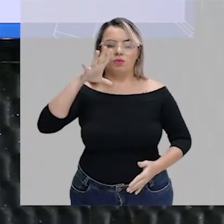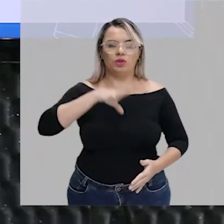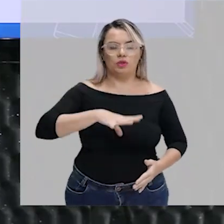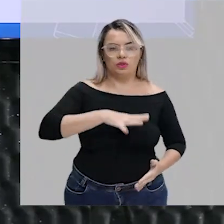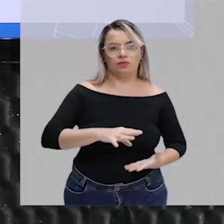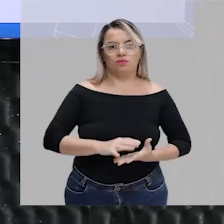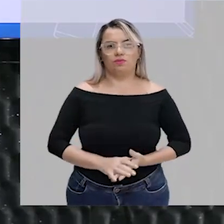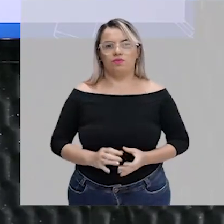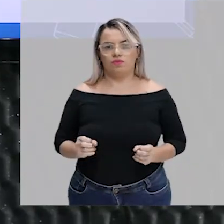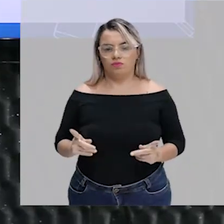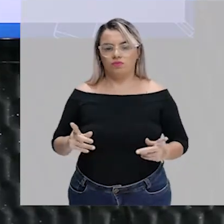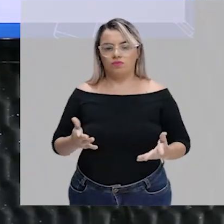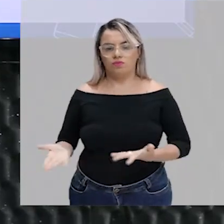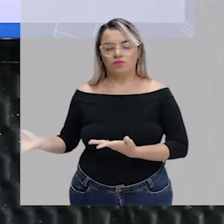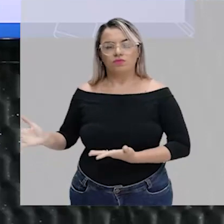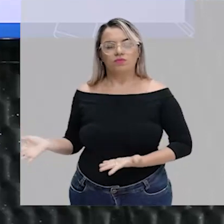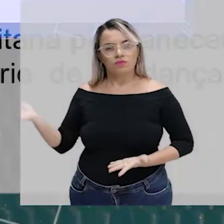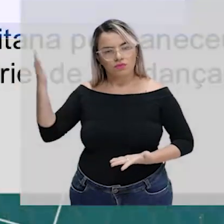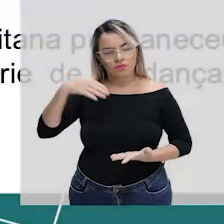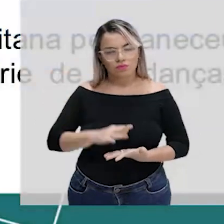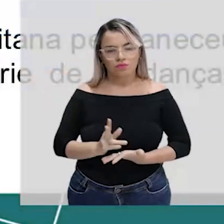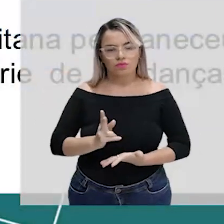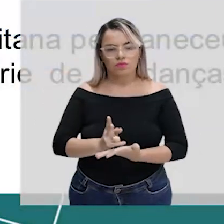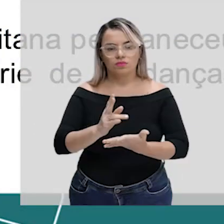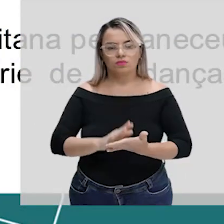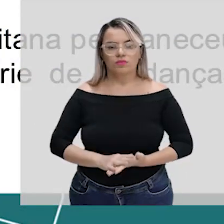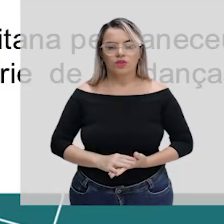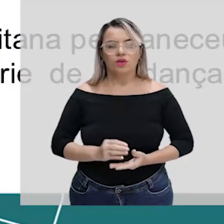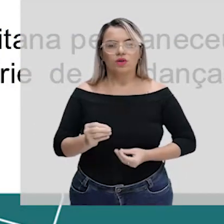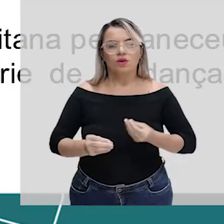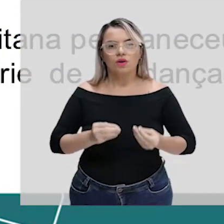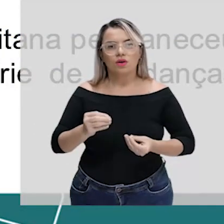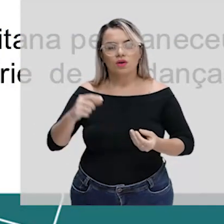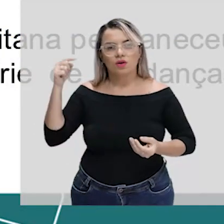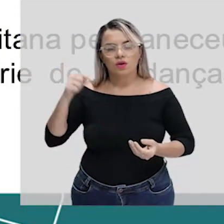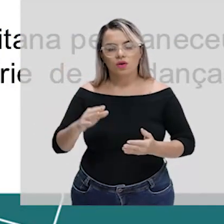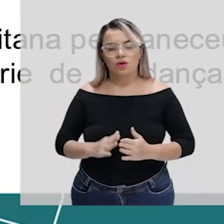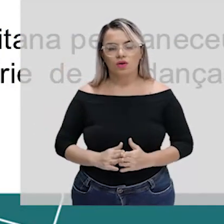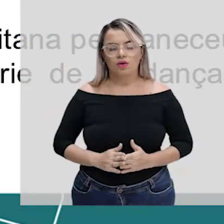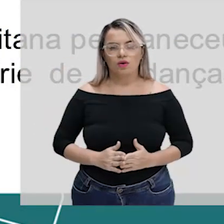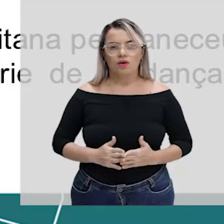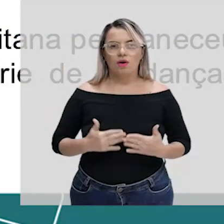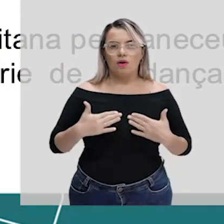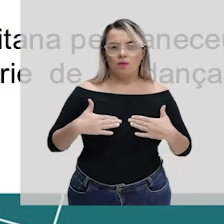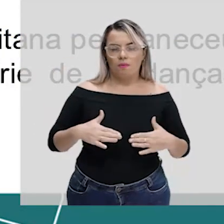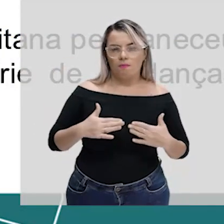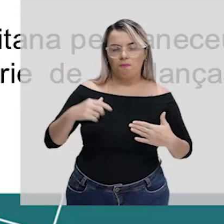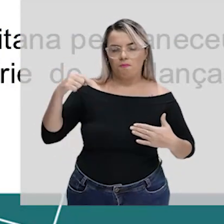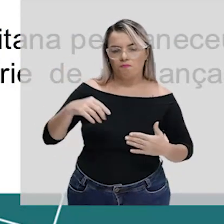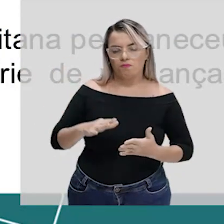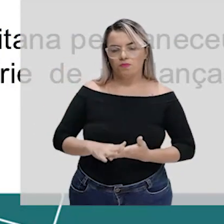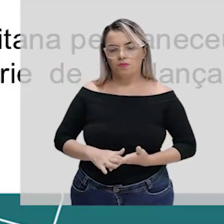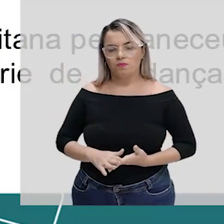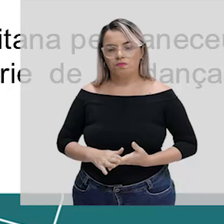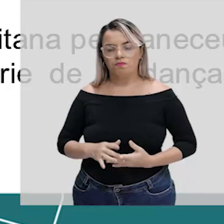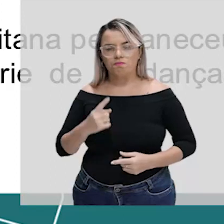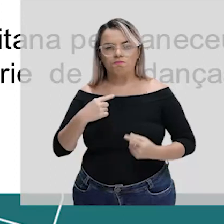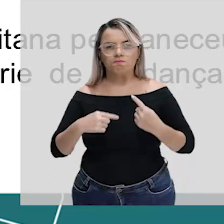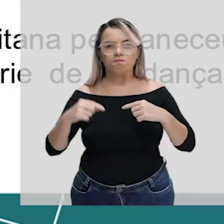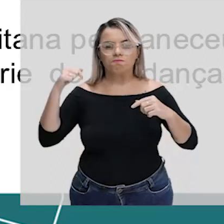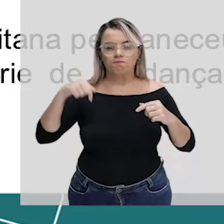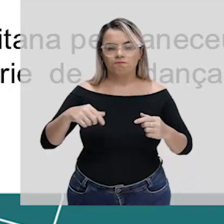ok? Adiante. Para acomodar o governo monárquico português, a corte portuguesa,